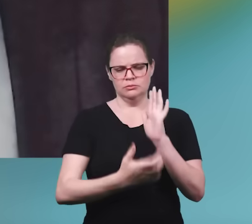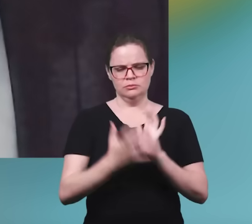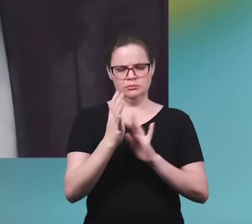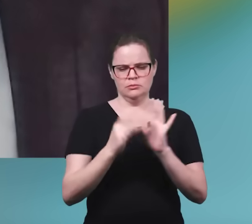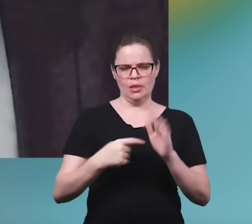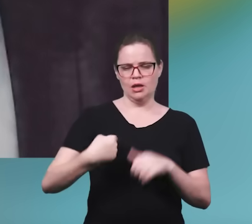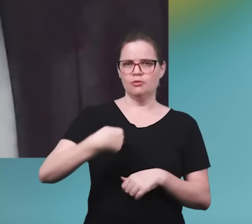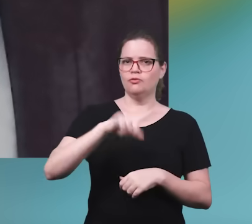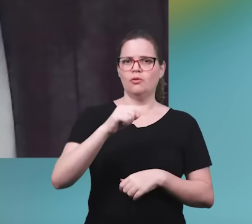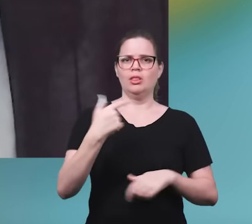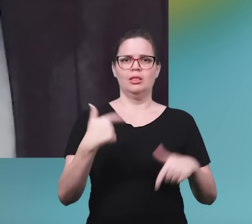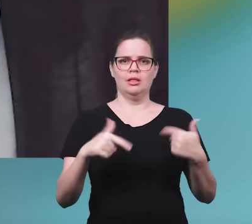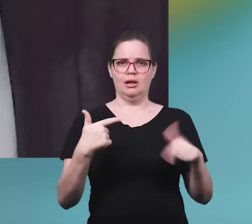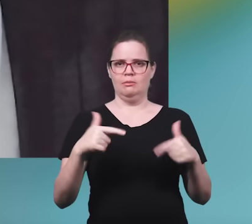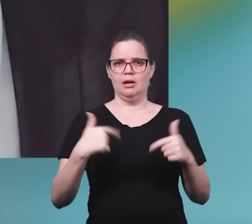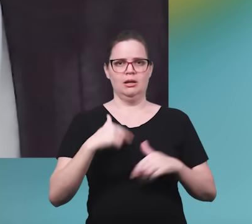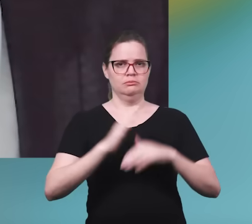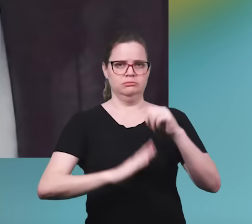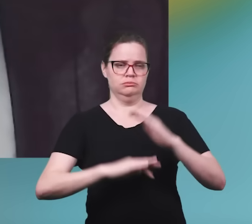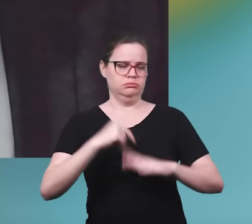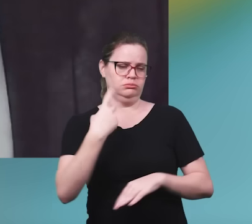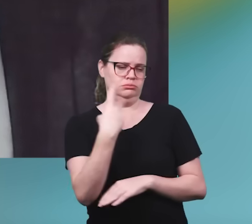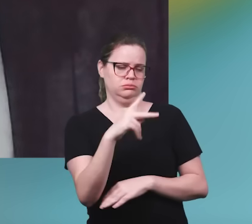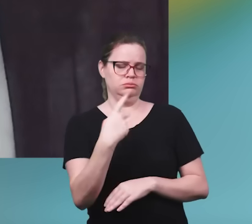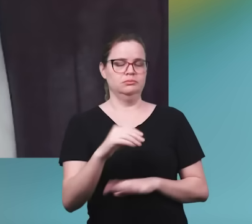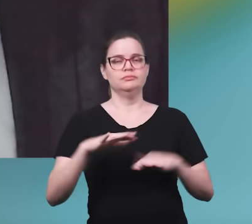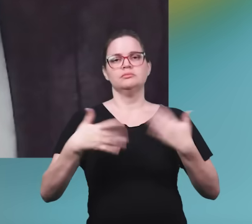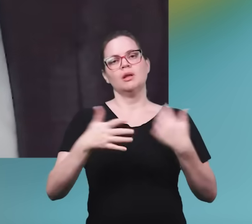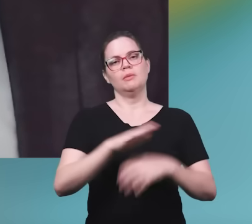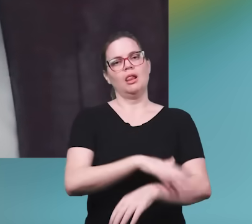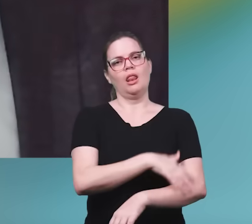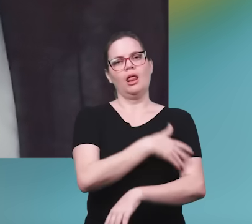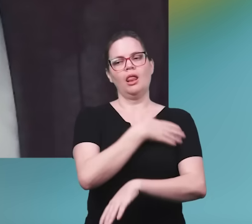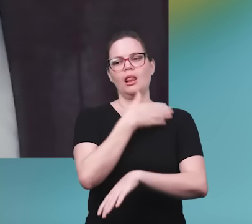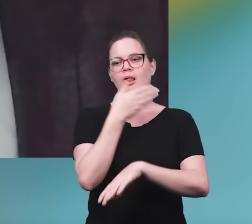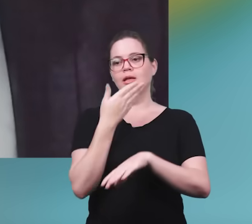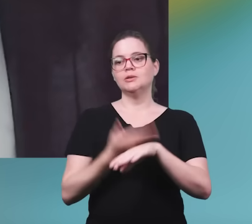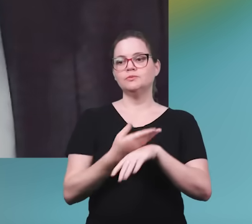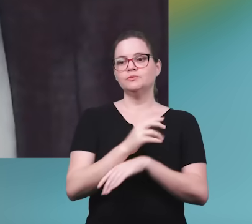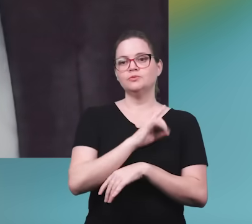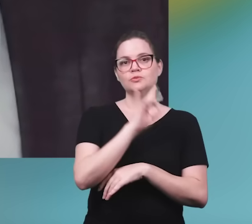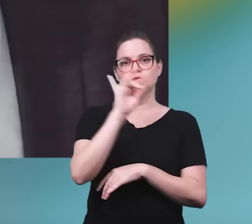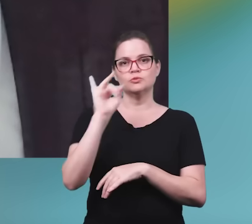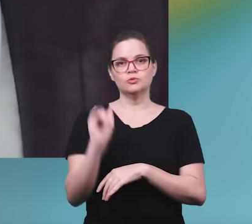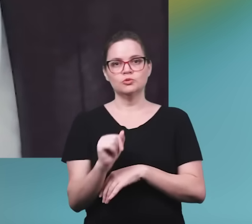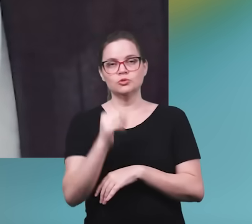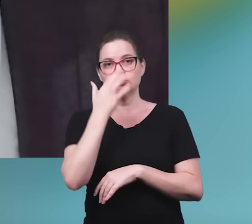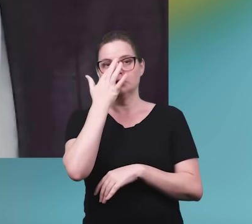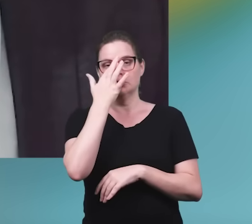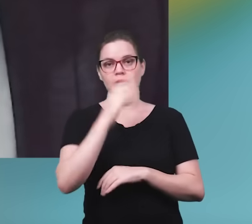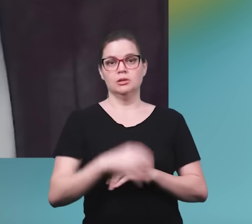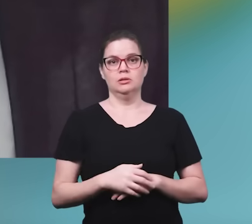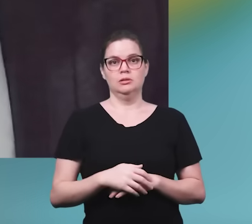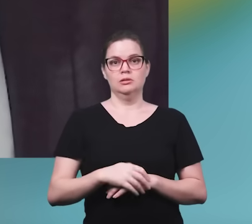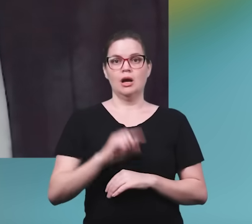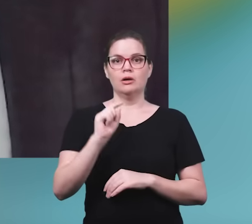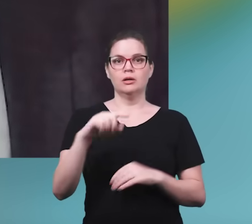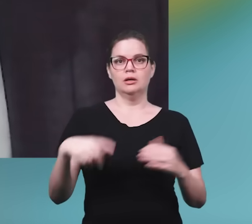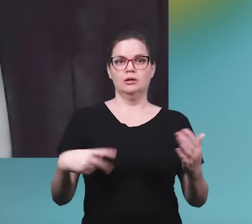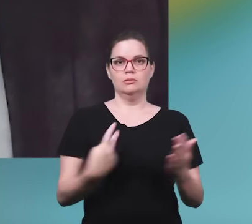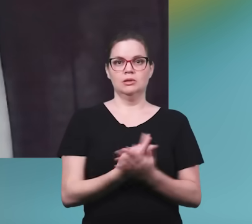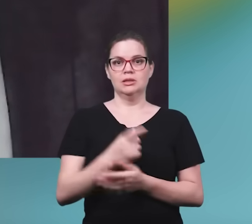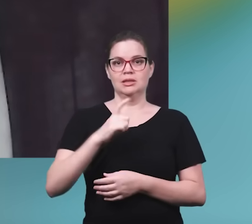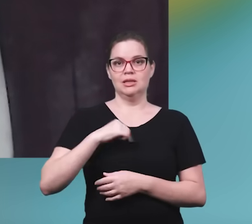a exercer a sua atividade profissional. Ao final do dia, quando estava saindo da empresa em que ela trabalha, essa irmã